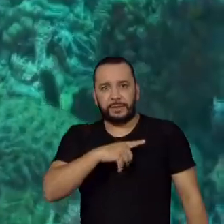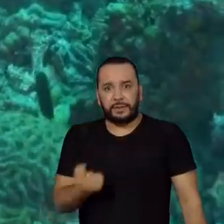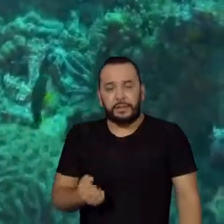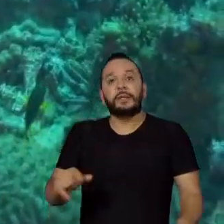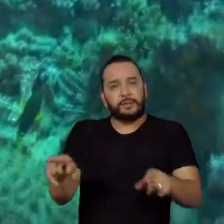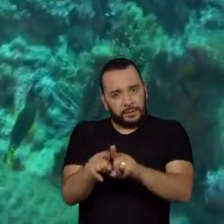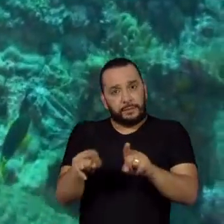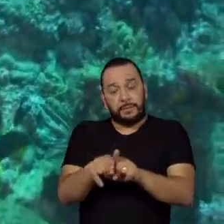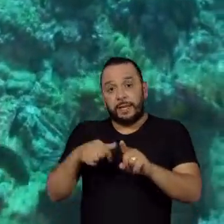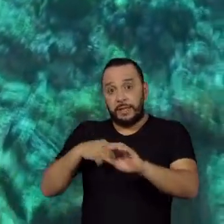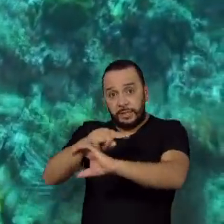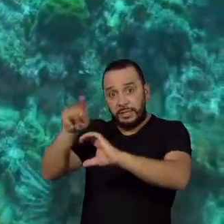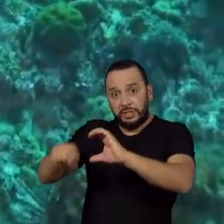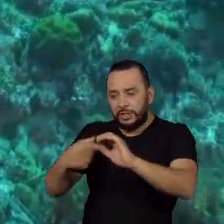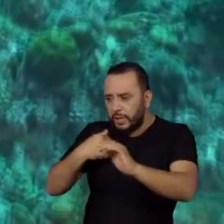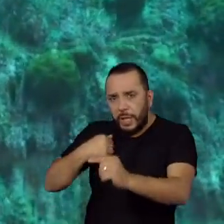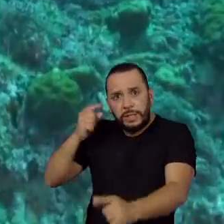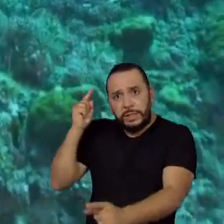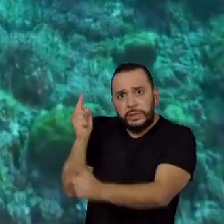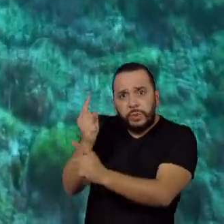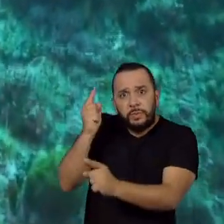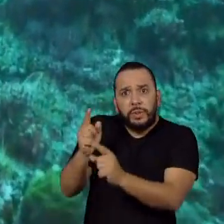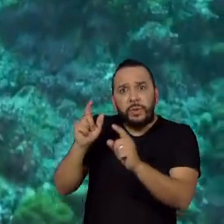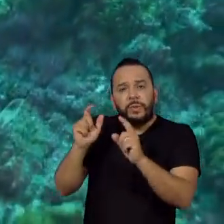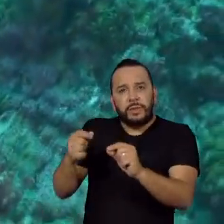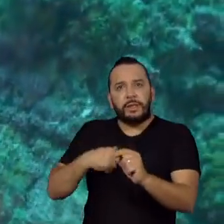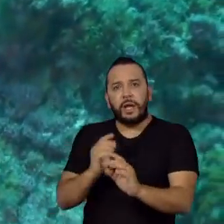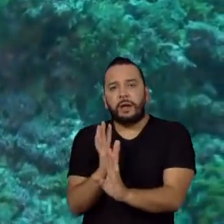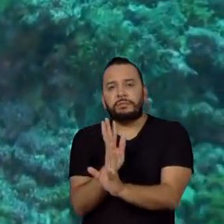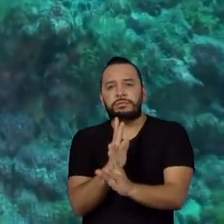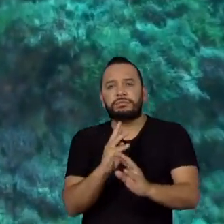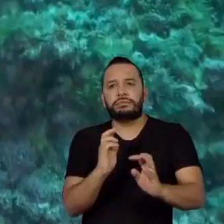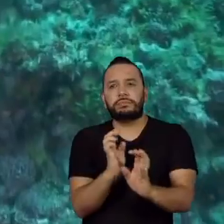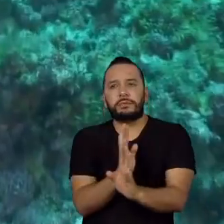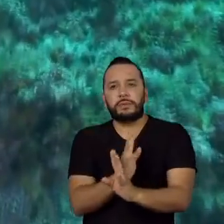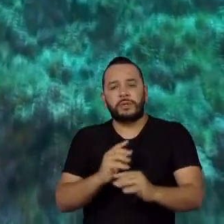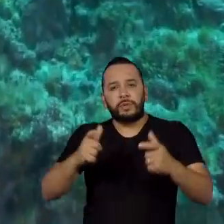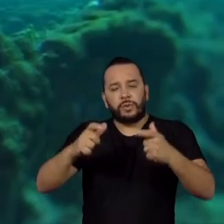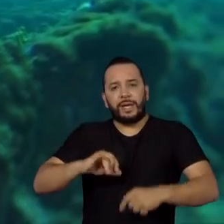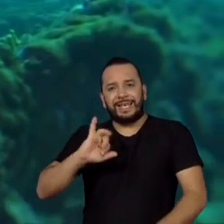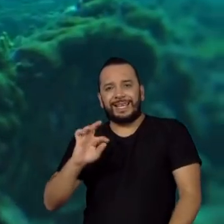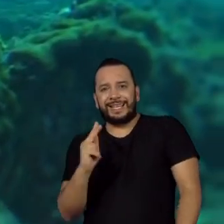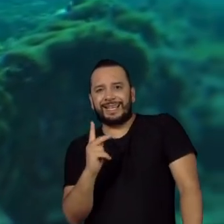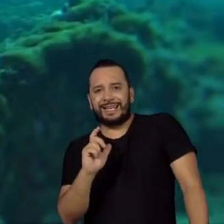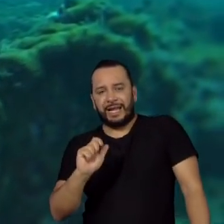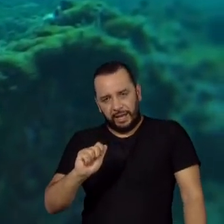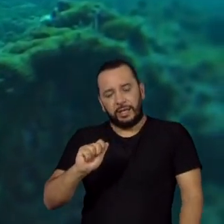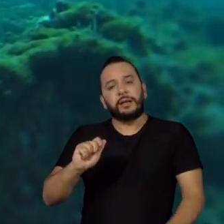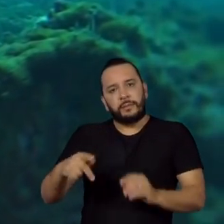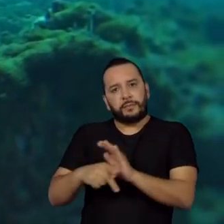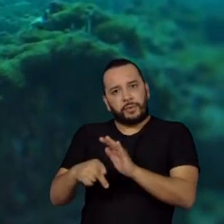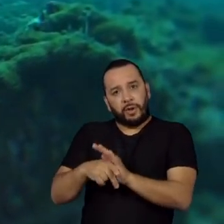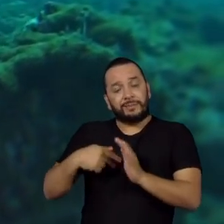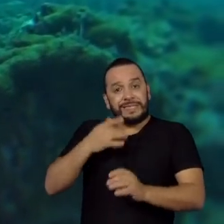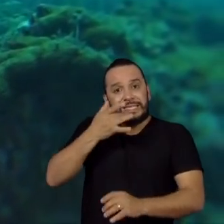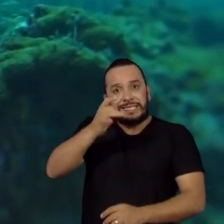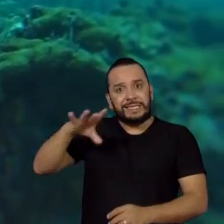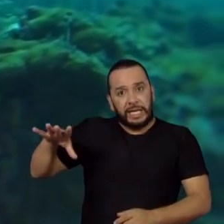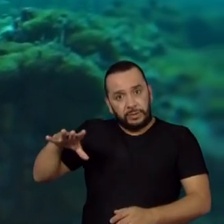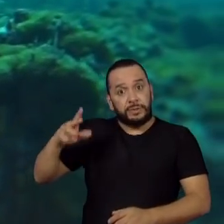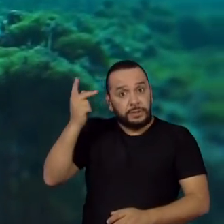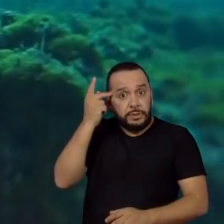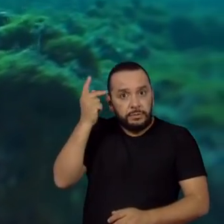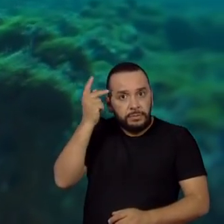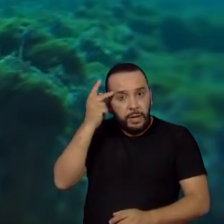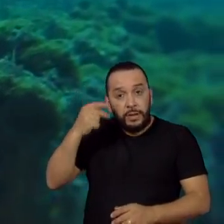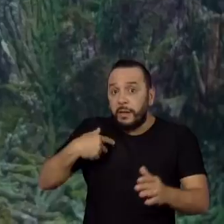a descoberta rara de um recife de coral no entorno da Ilha da Queimada Grande, no litoral paulista. É a primeira vez